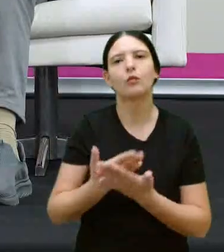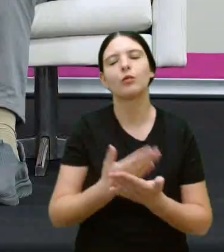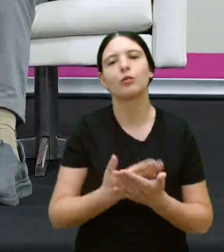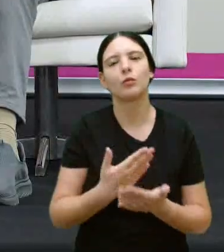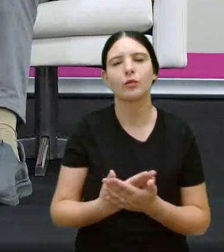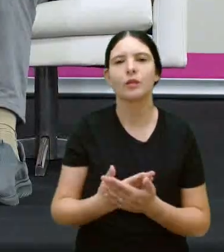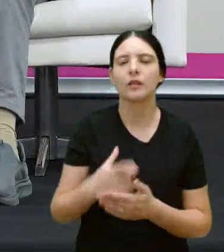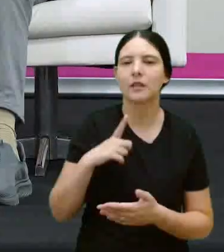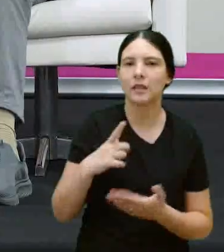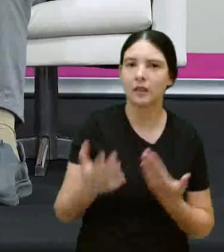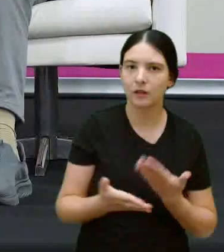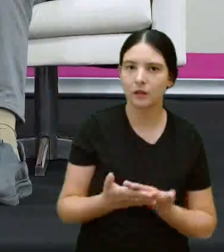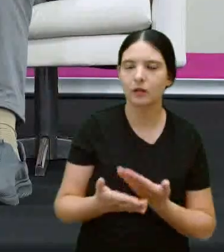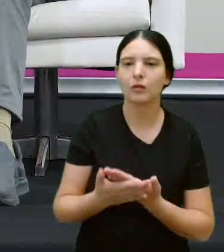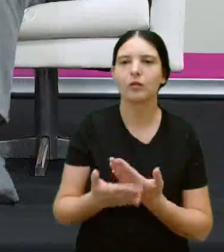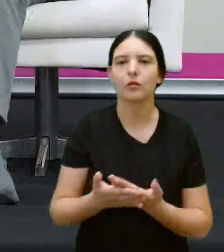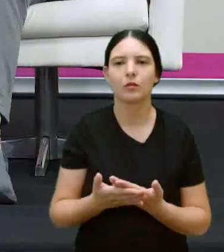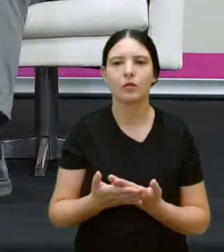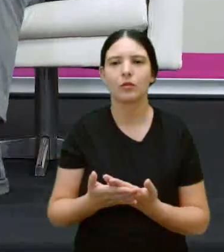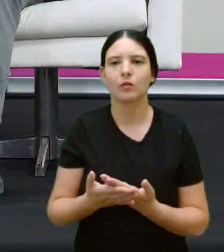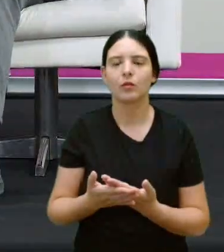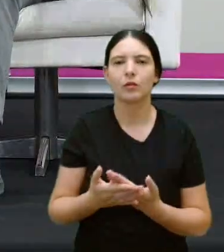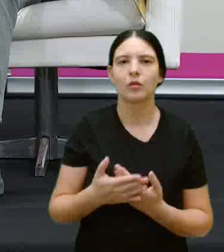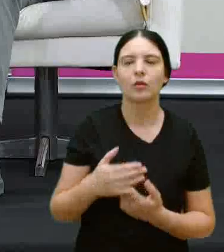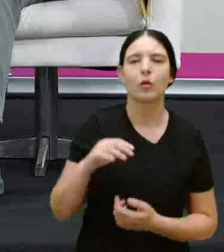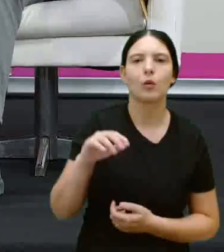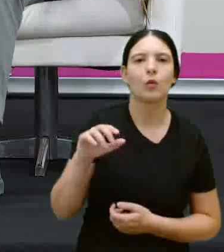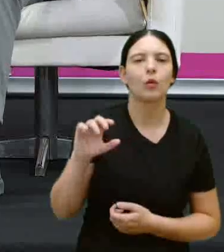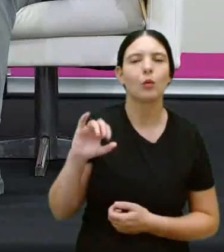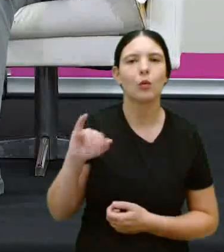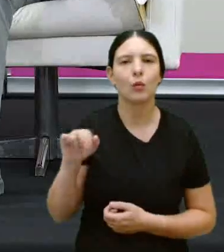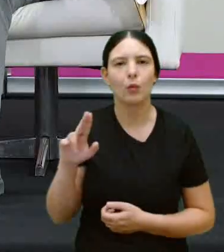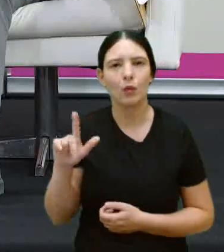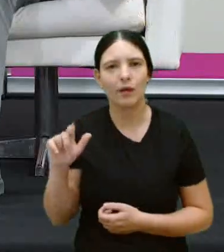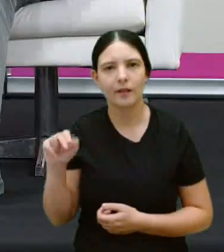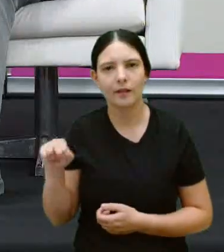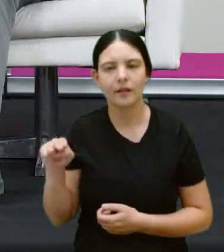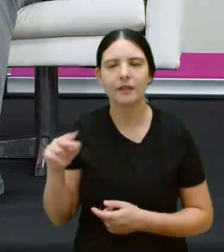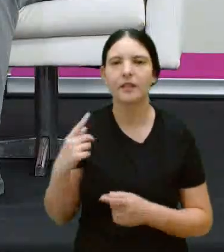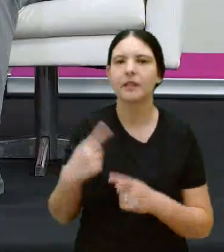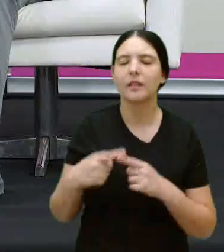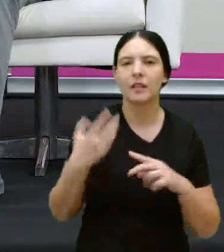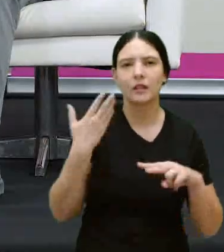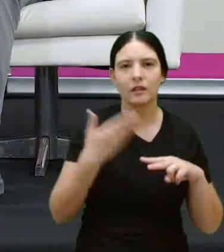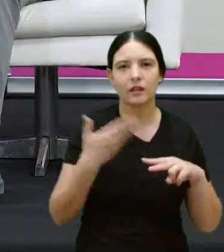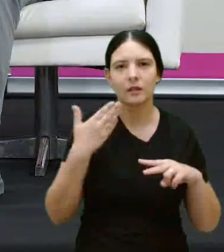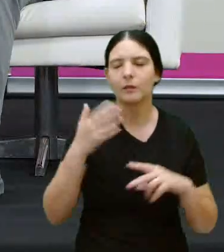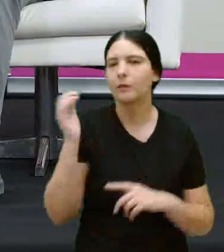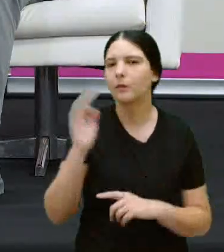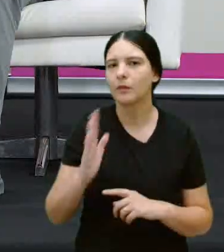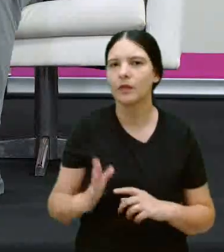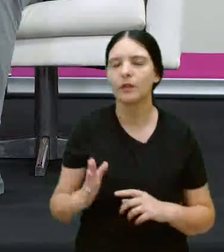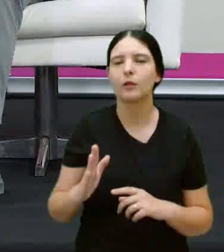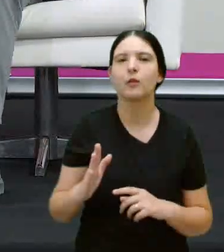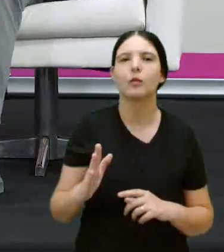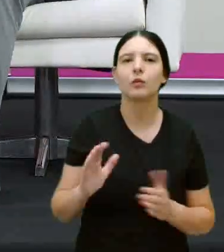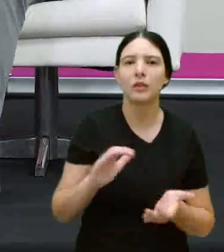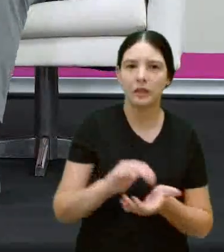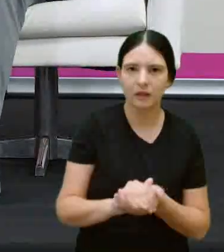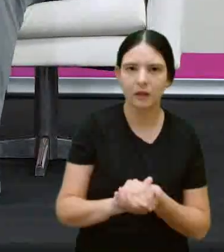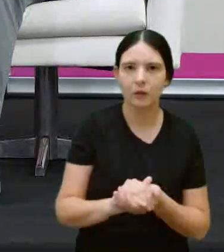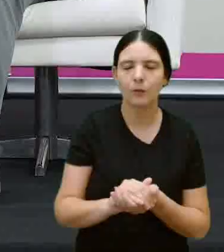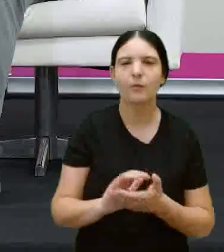estudo, o Luiz Rães, ele vai fazer ele é um terapeuta brasileiro de casal, ele